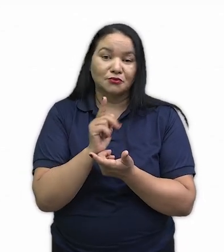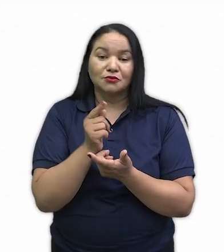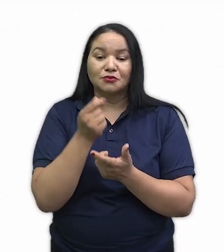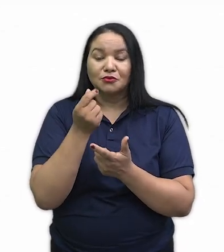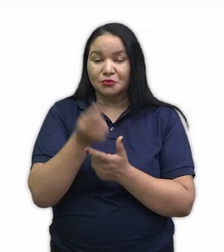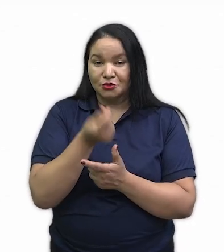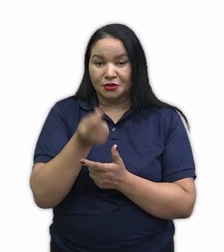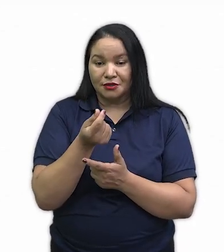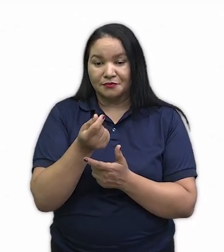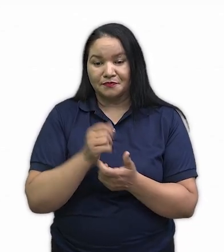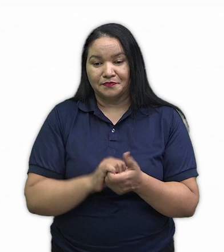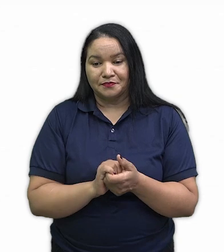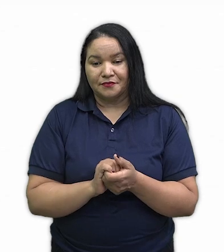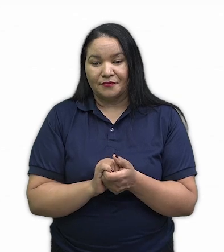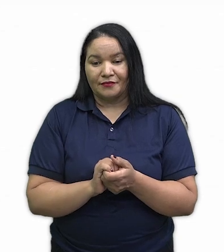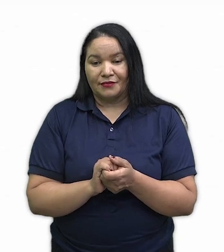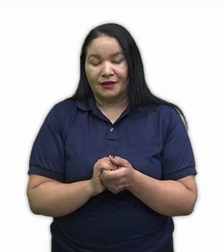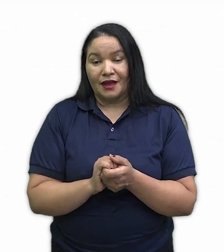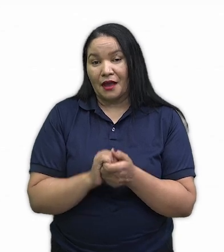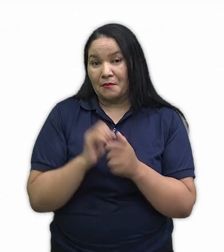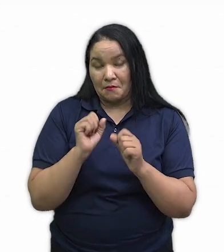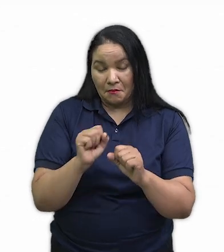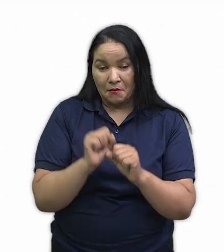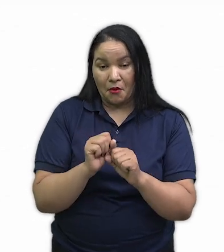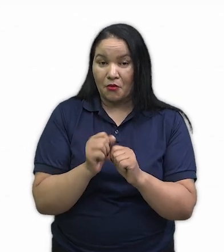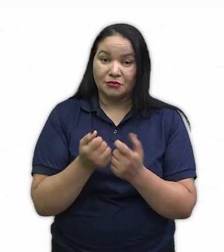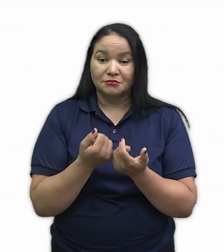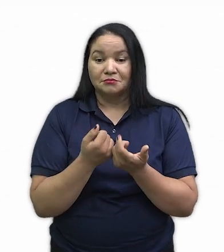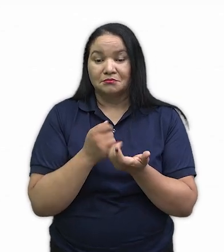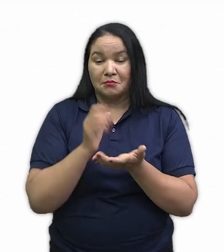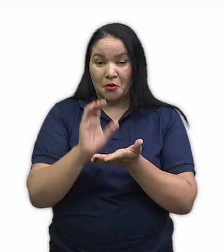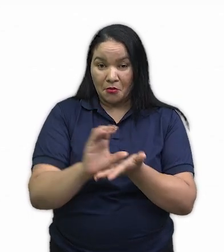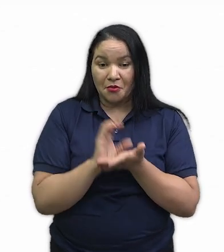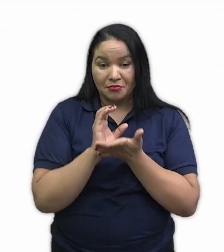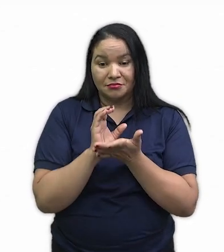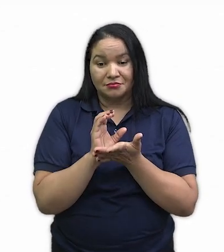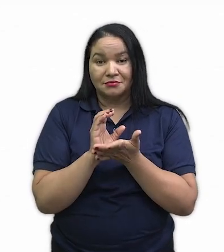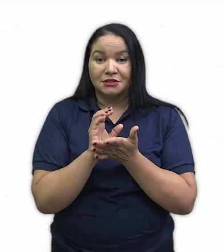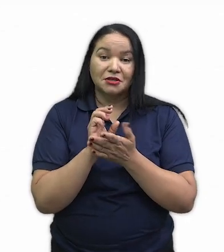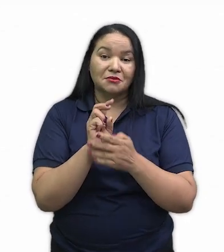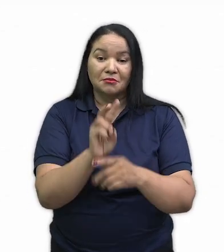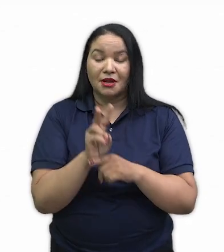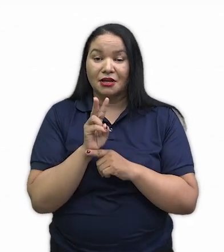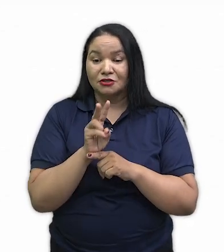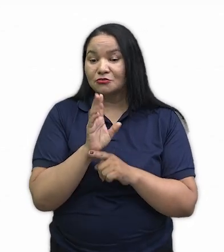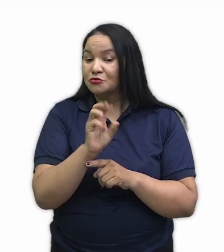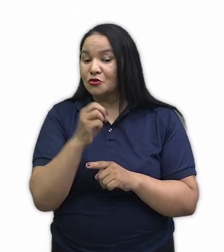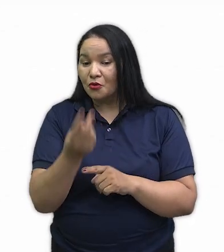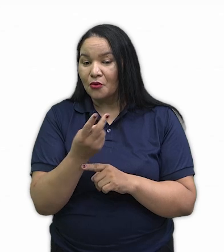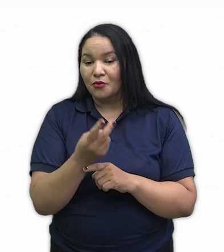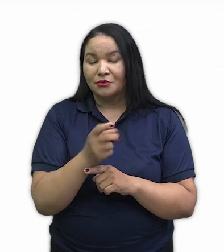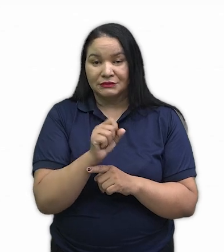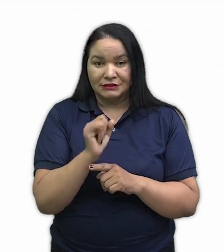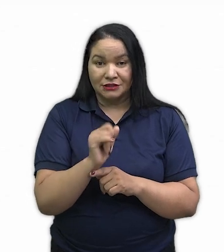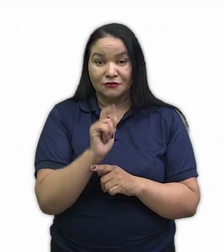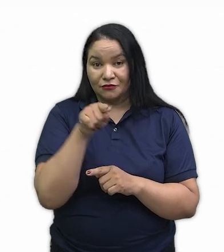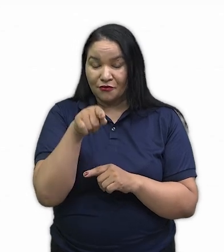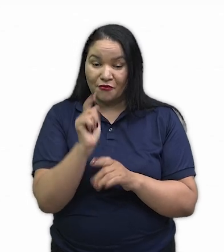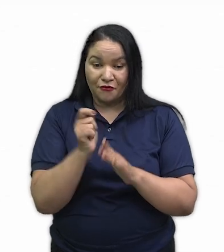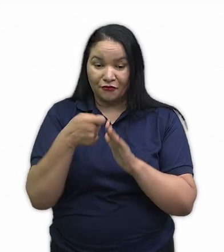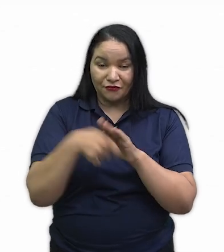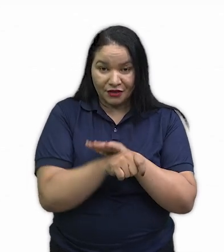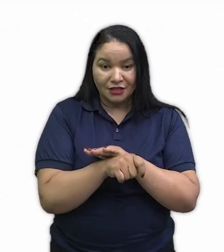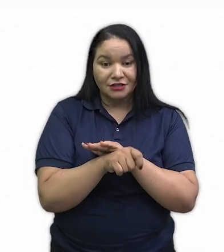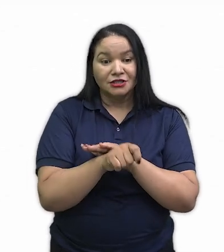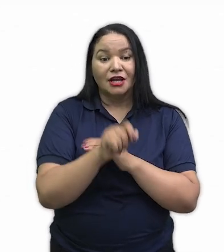dinheiro. Podem ser pagos em empréstimos ou recebido quando você faz investimento. Tá